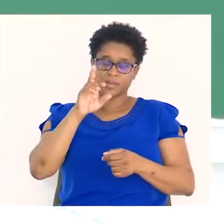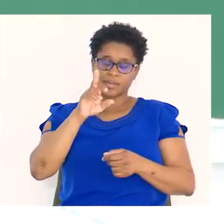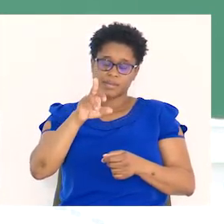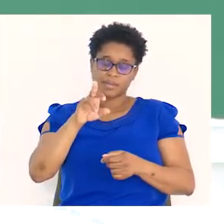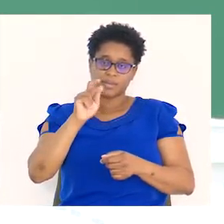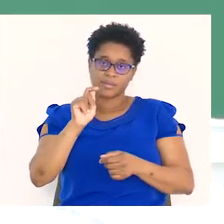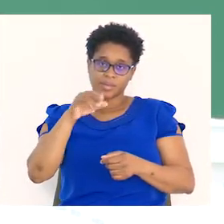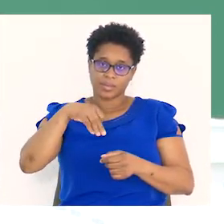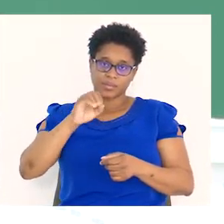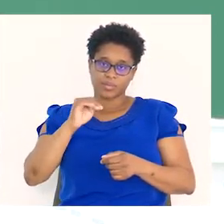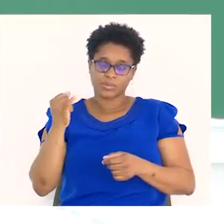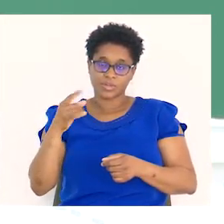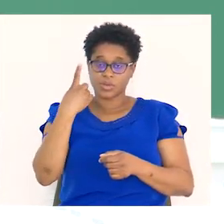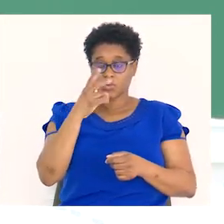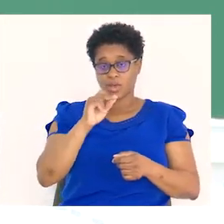Nome,